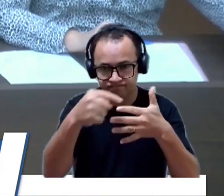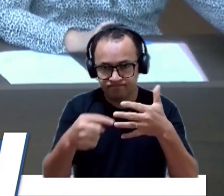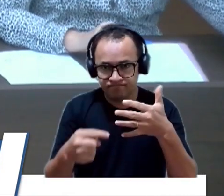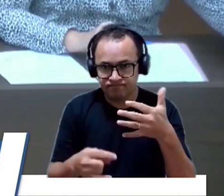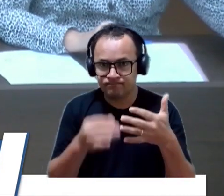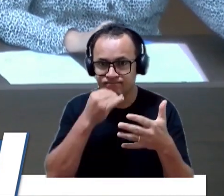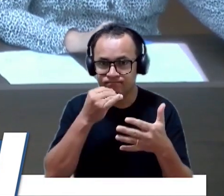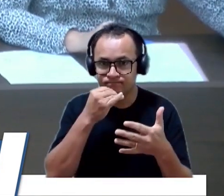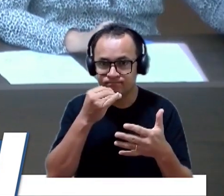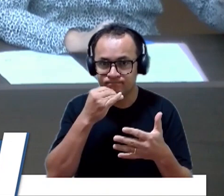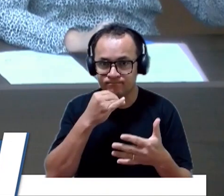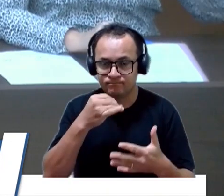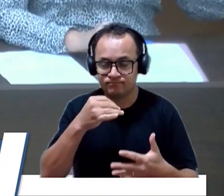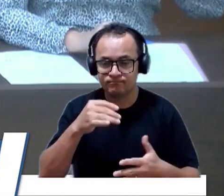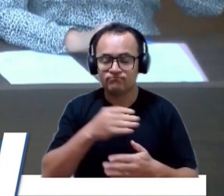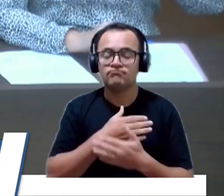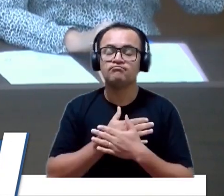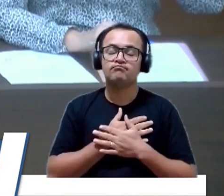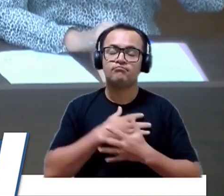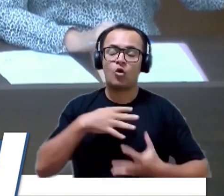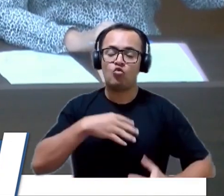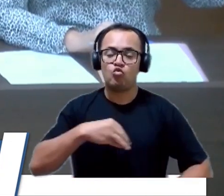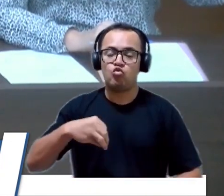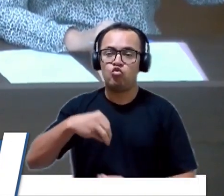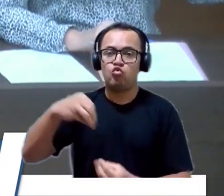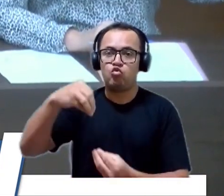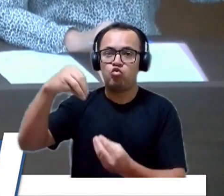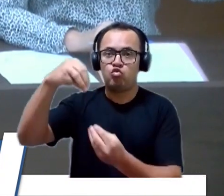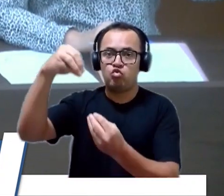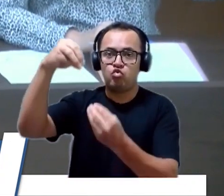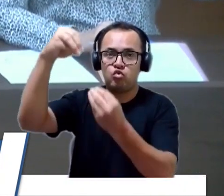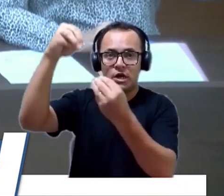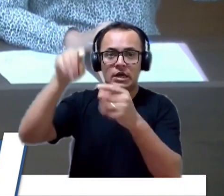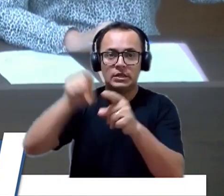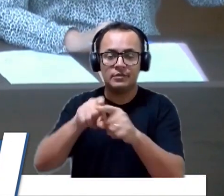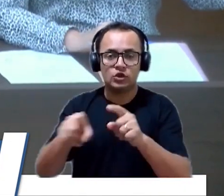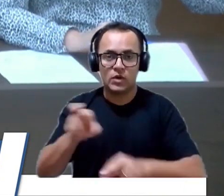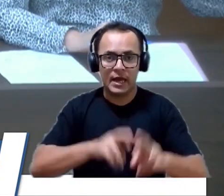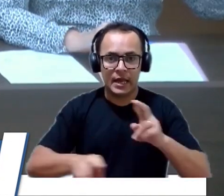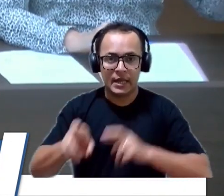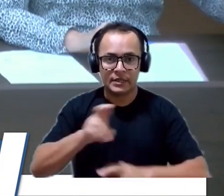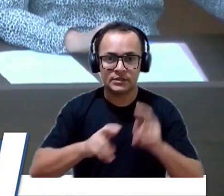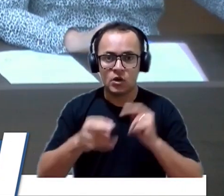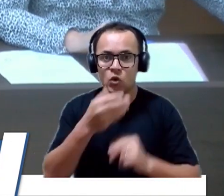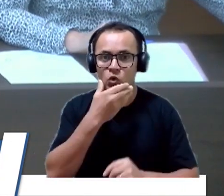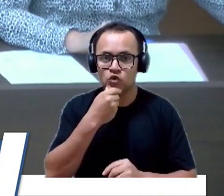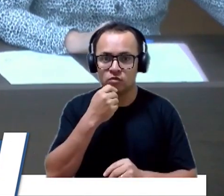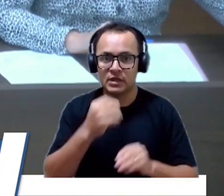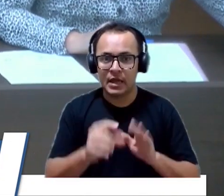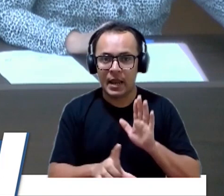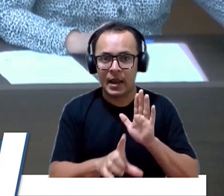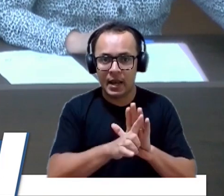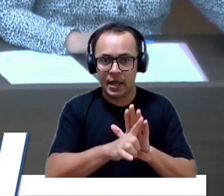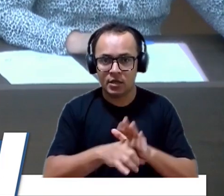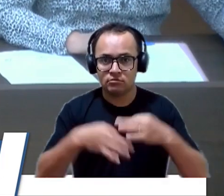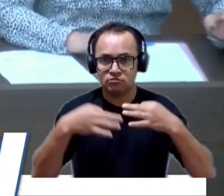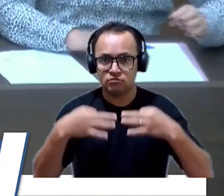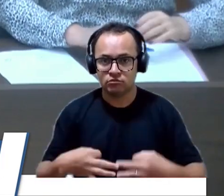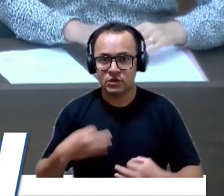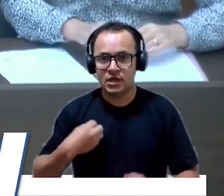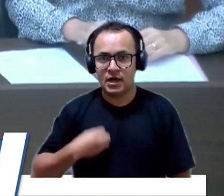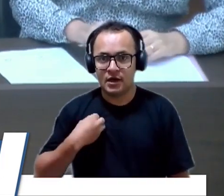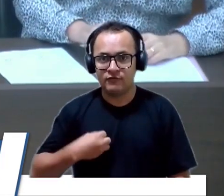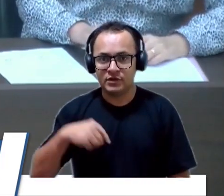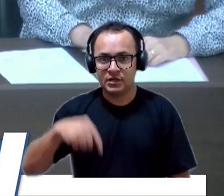alma, a natureza do espírito e suas relações com os homens, as leis morais, a vida presente, a vida